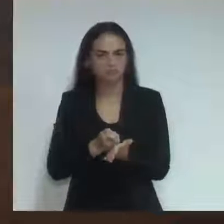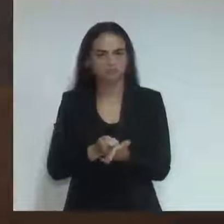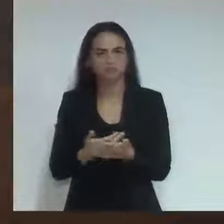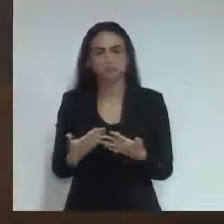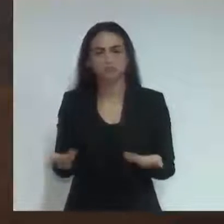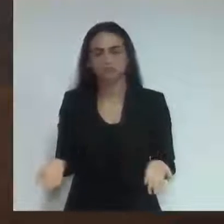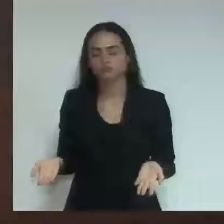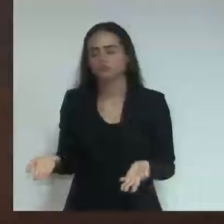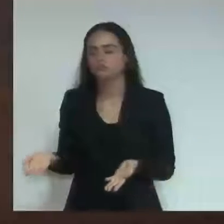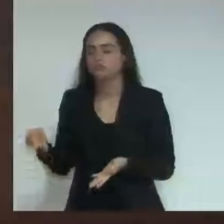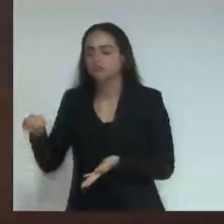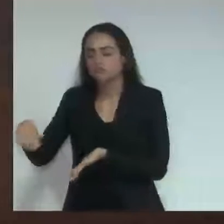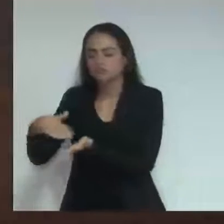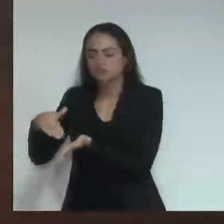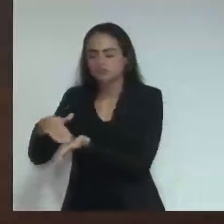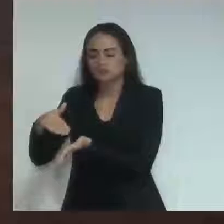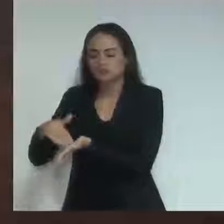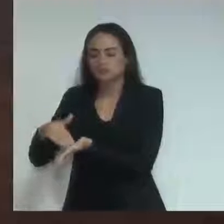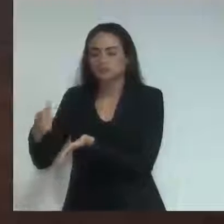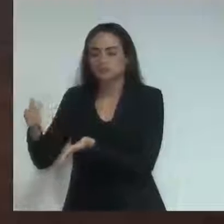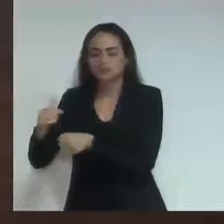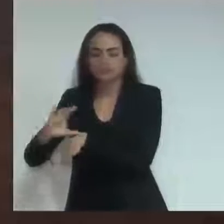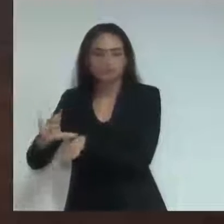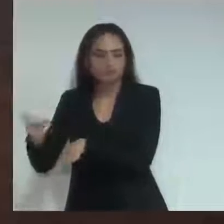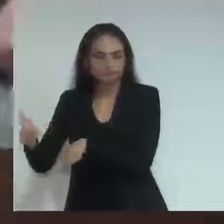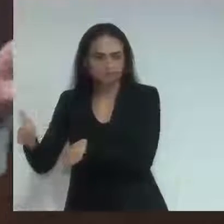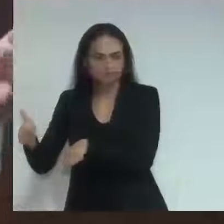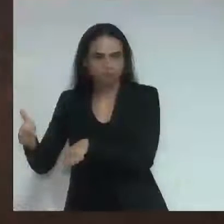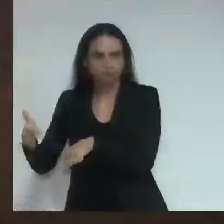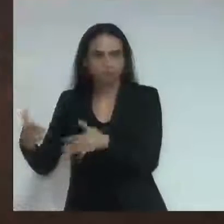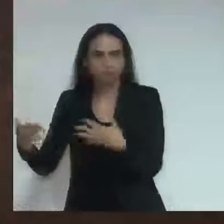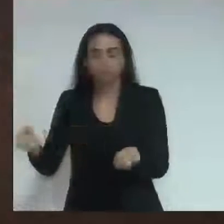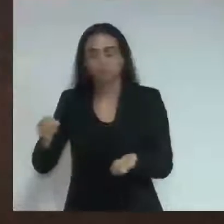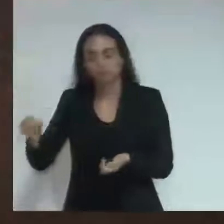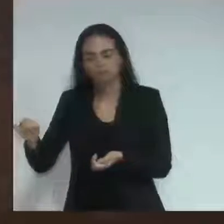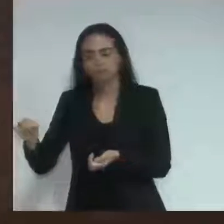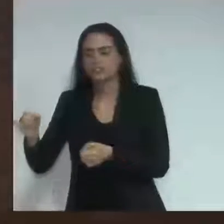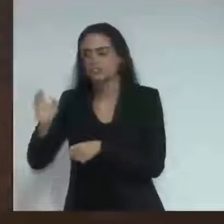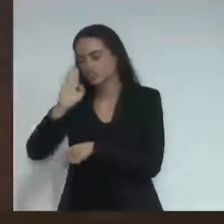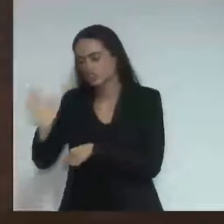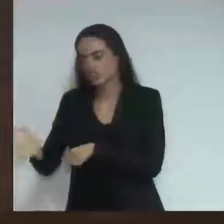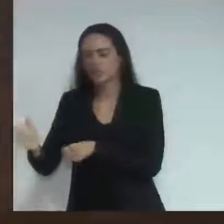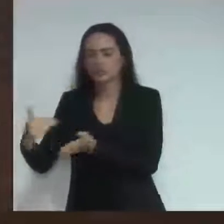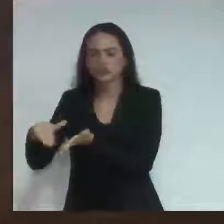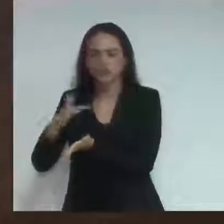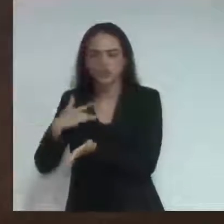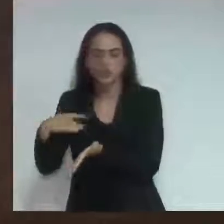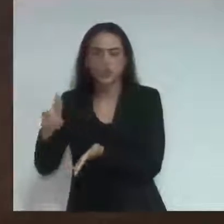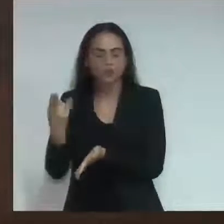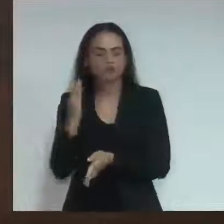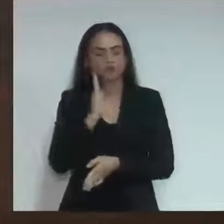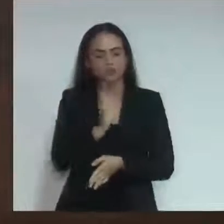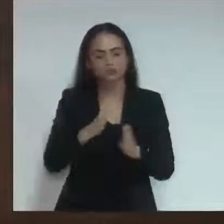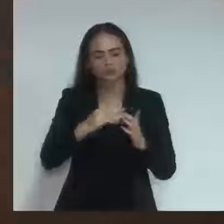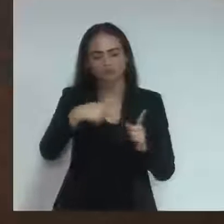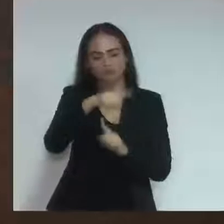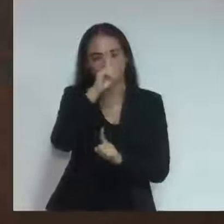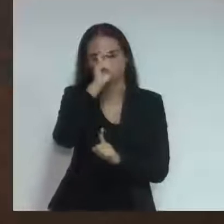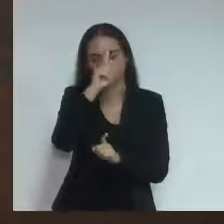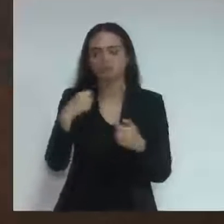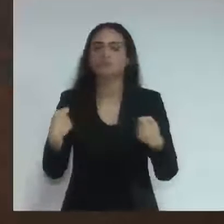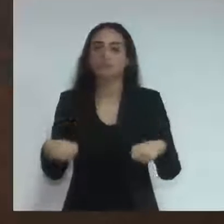na Secretaria de Saúde, então a gente espera que ambas, se virá por aqui ou pela Santa Casa, que esse dinheiro chegue para